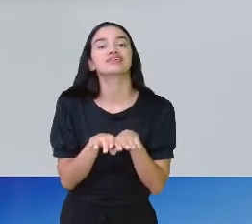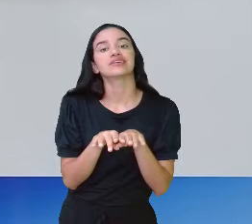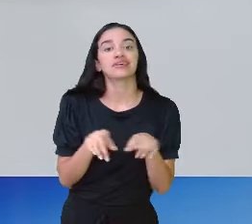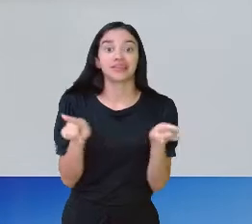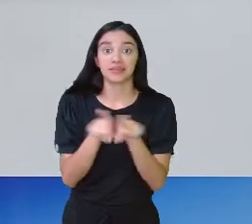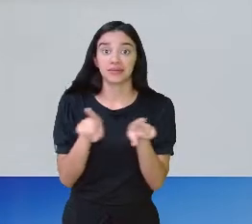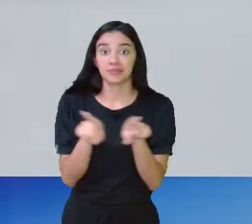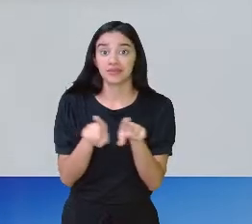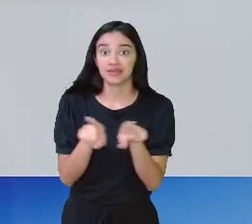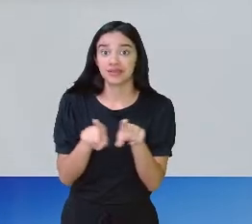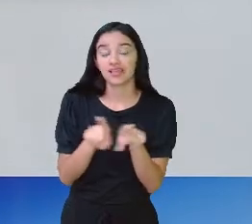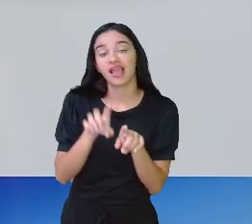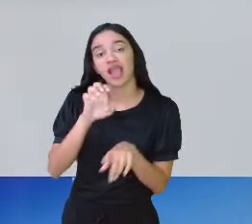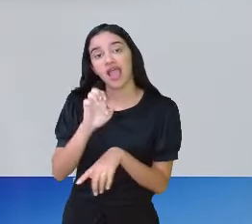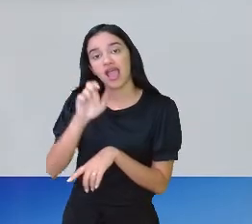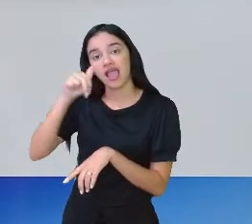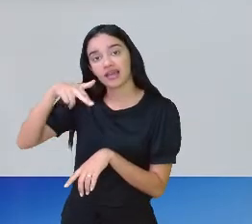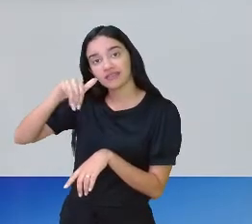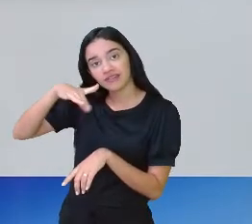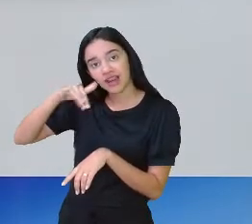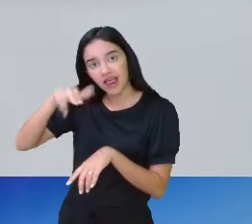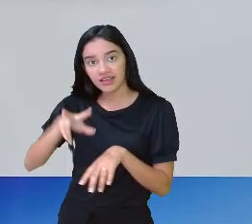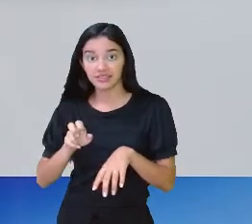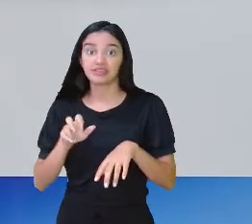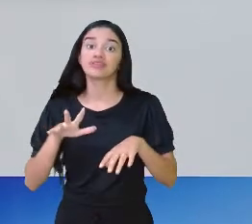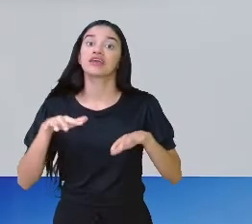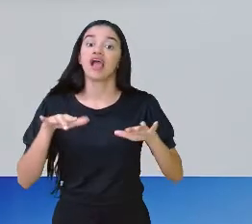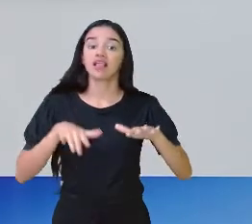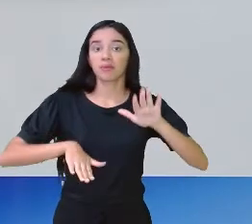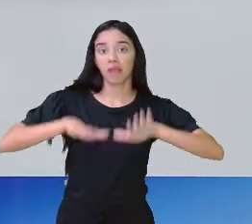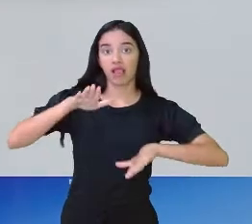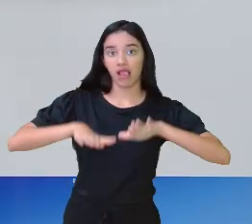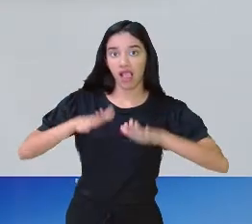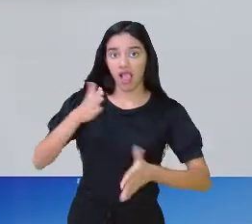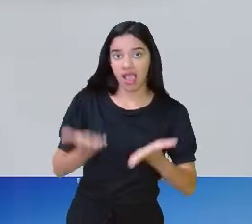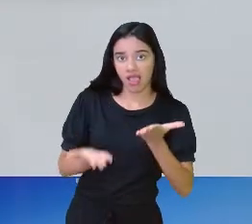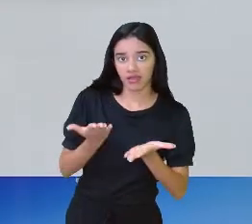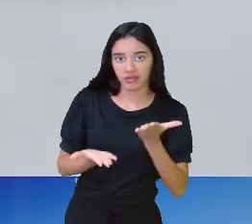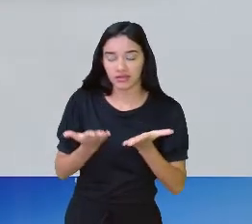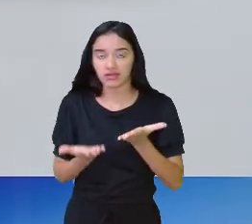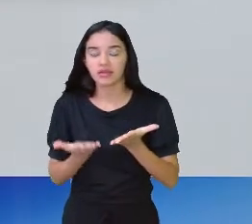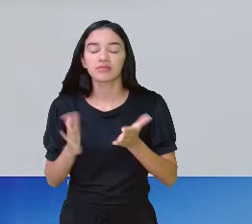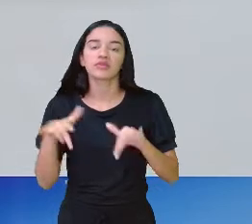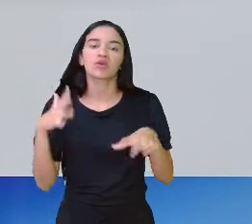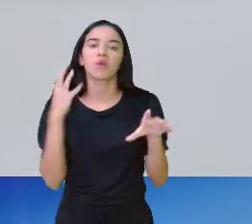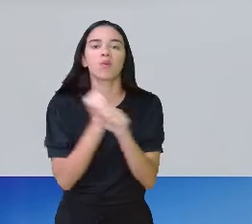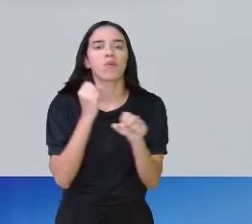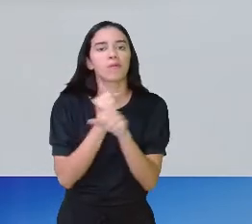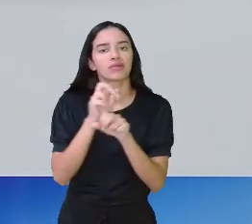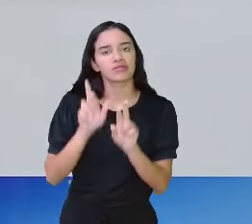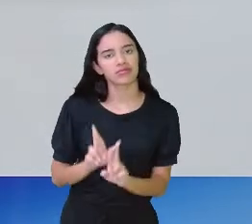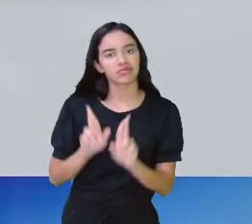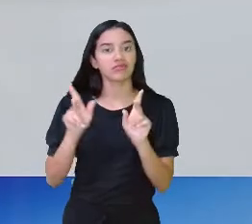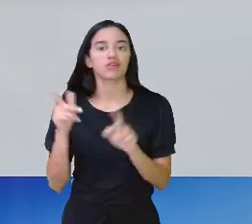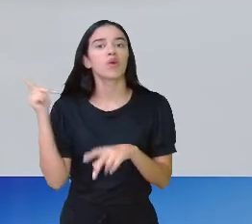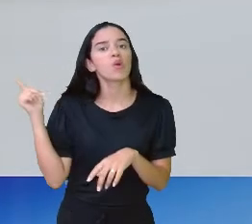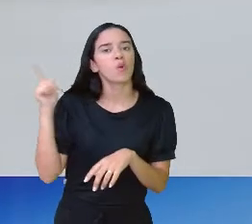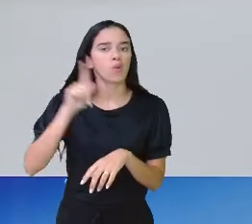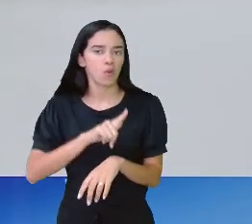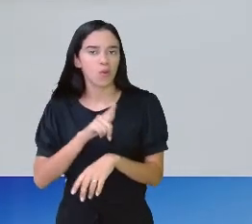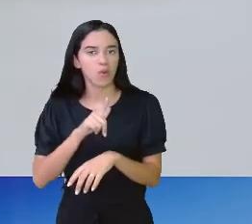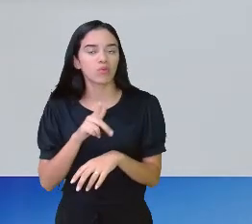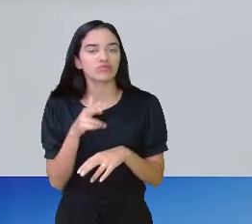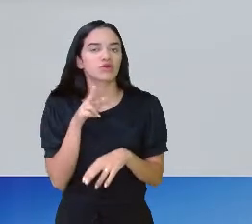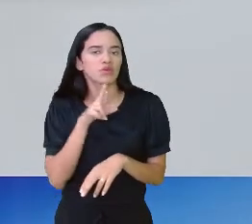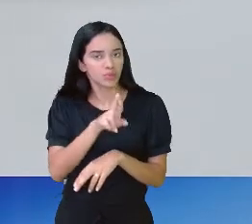Igualdade, equivalência, equilíbrio, lembram disso? Que a gente, com operações diferentes, consegue alcançar o